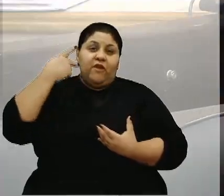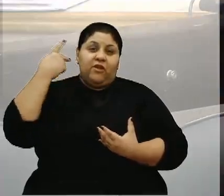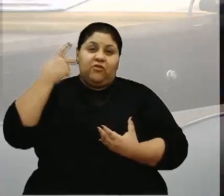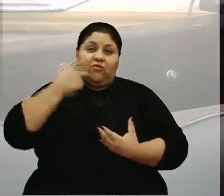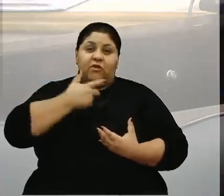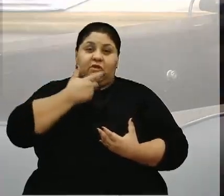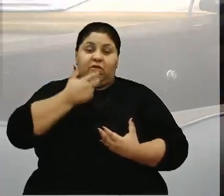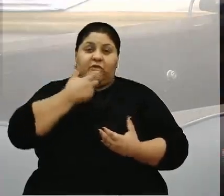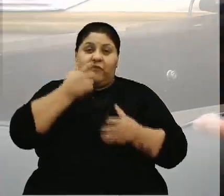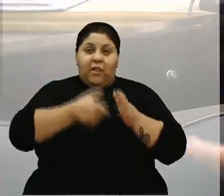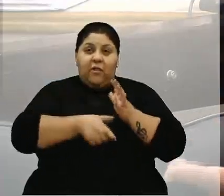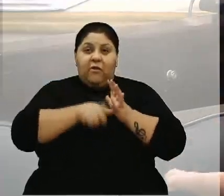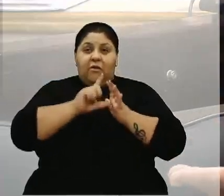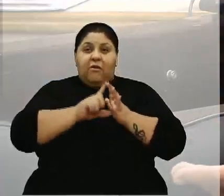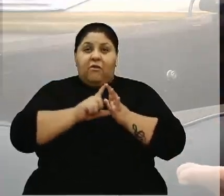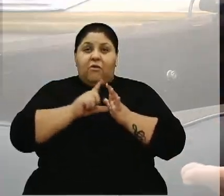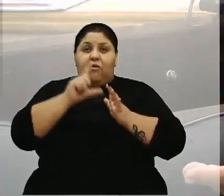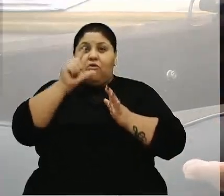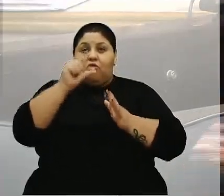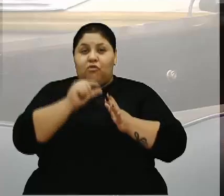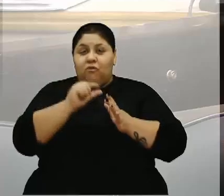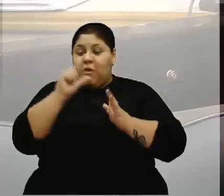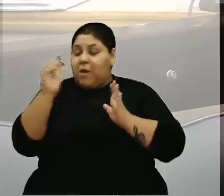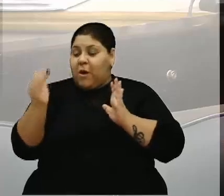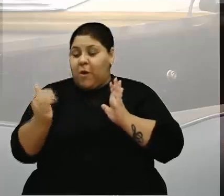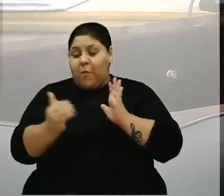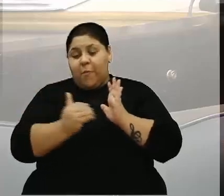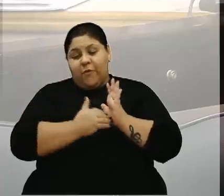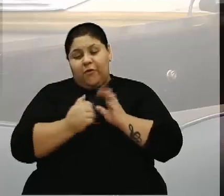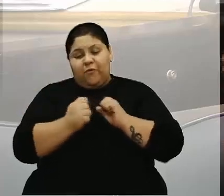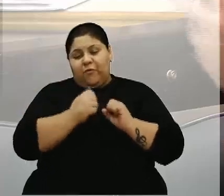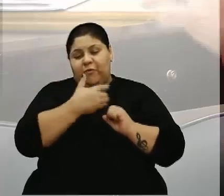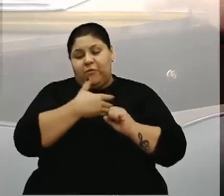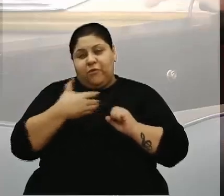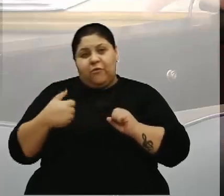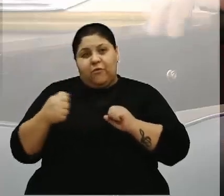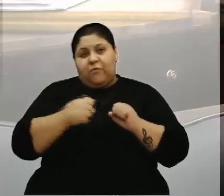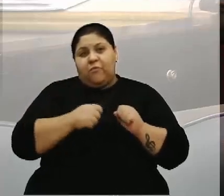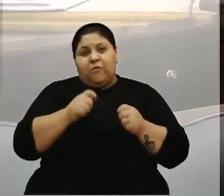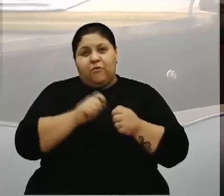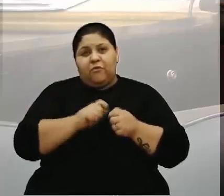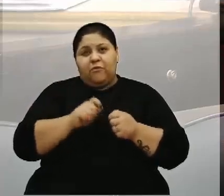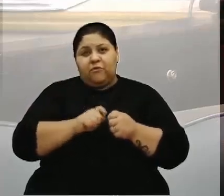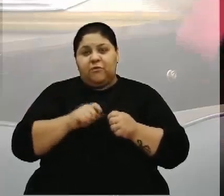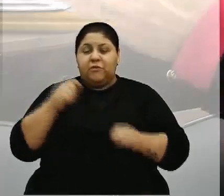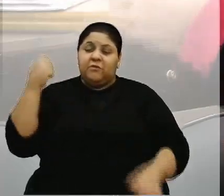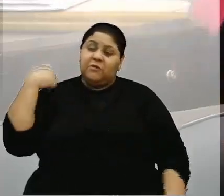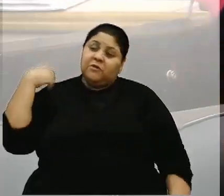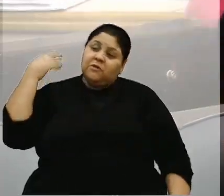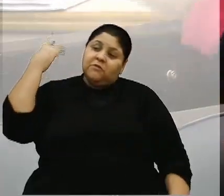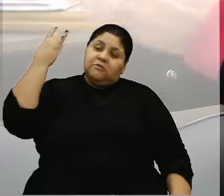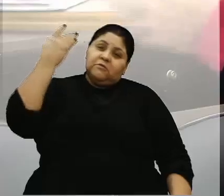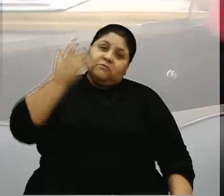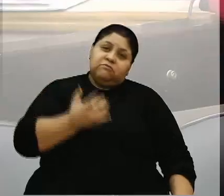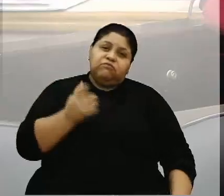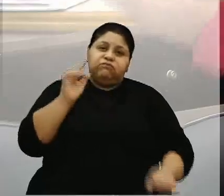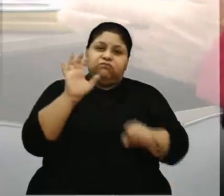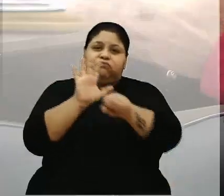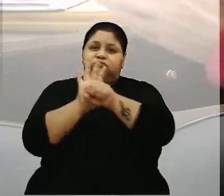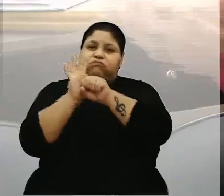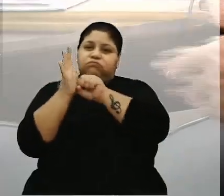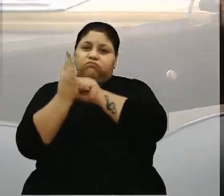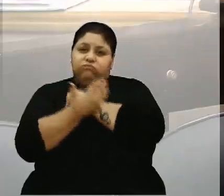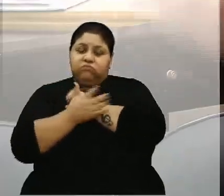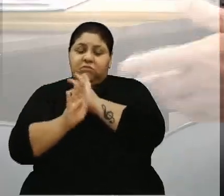falaram os custos. É o mínimo que o poder público pode fazer, que vocês veem desde lá atrás da pandemia se